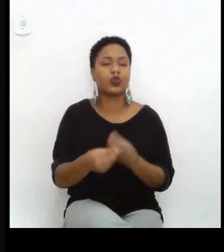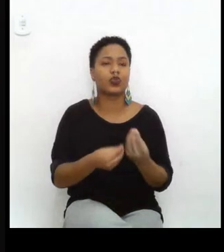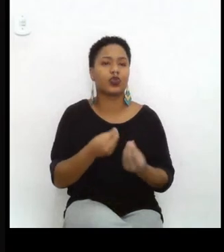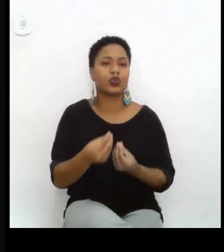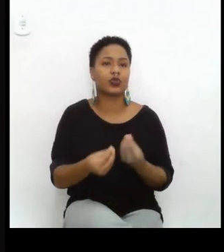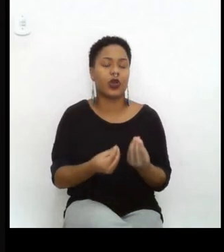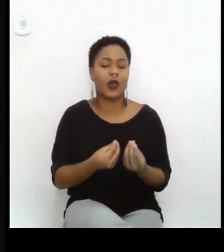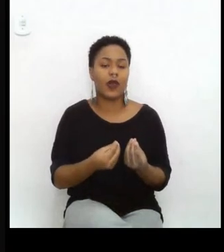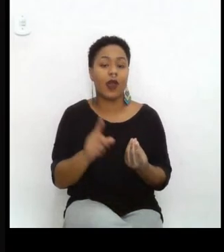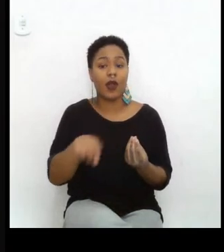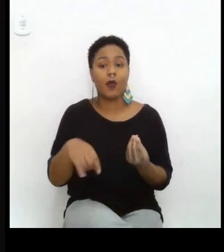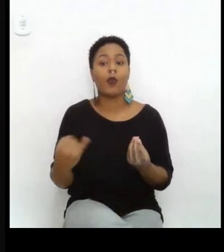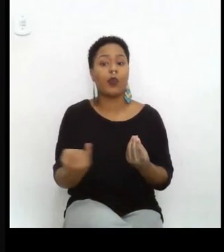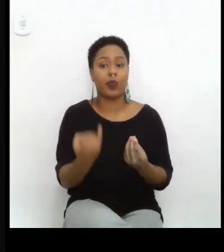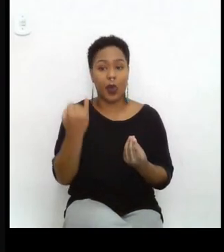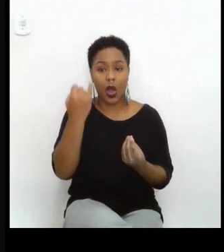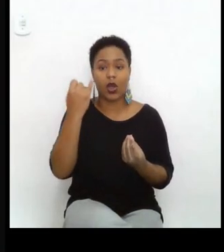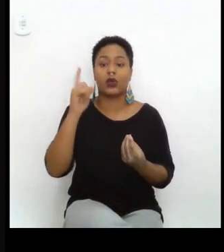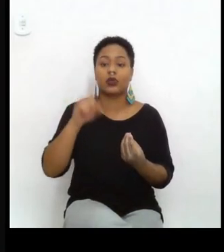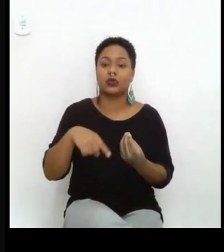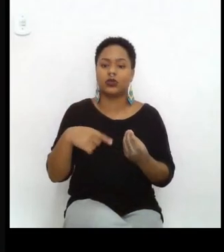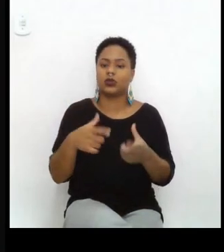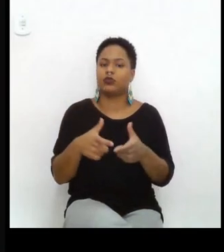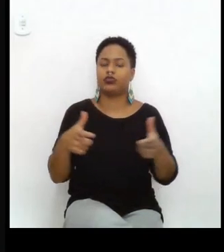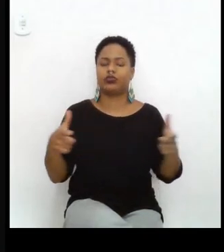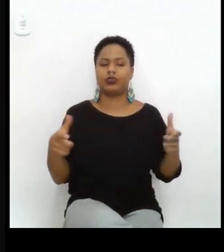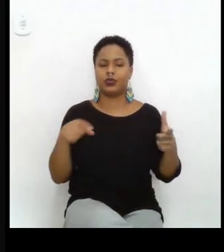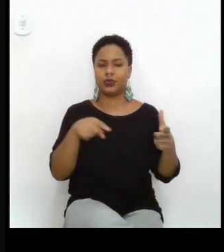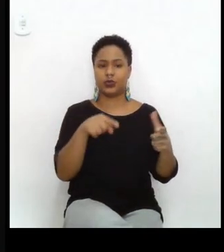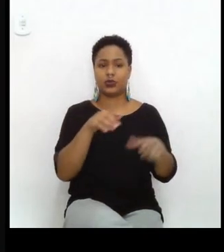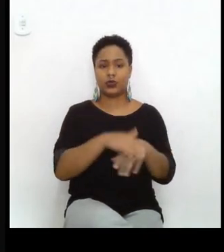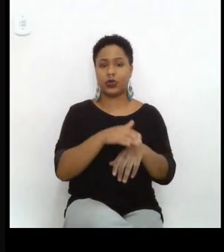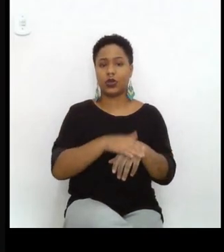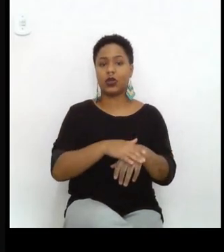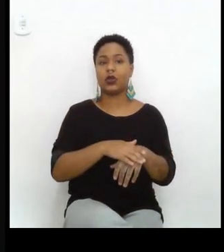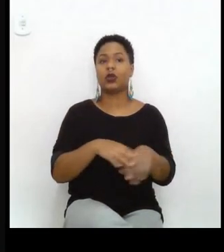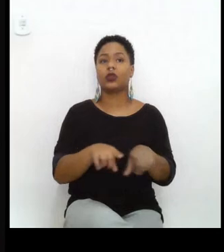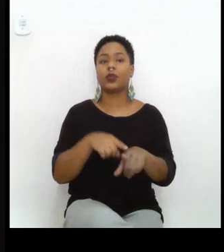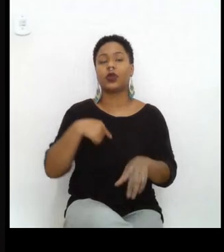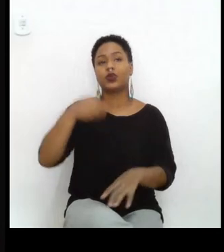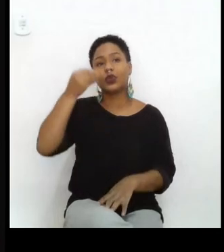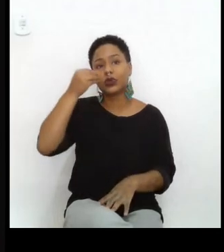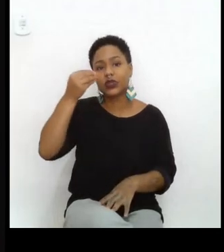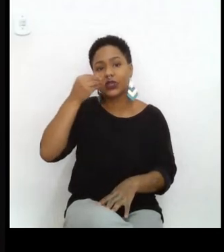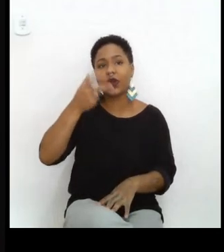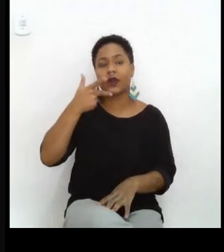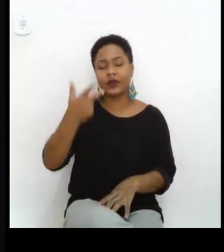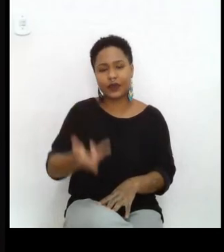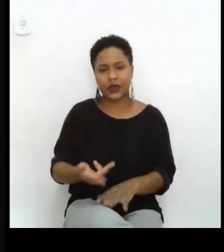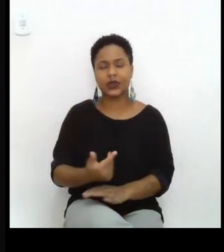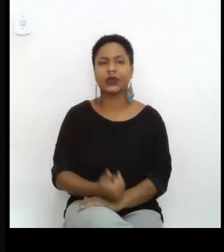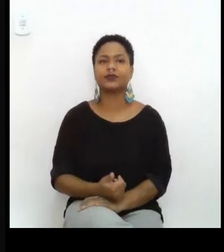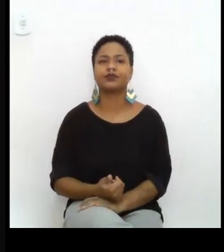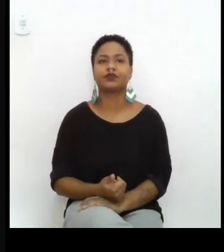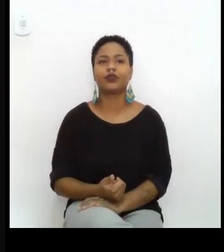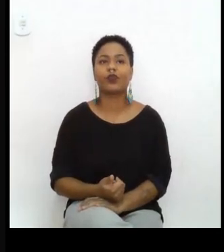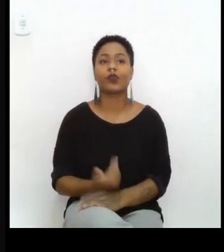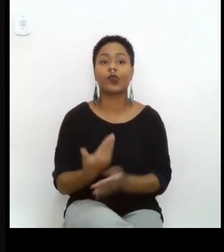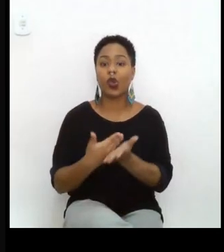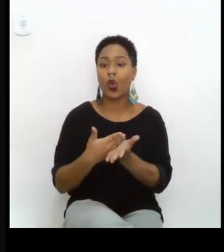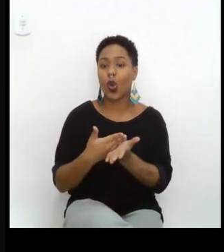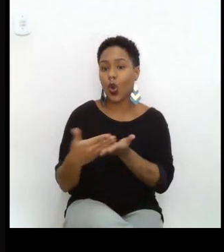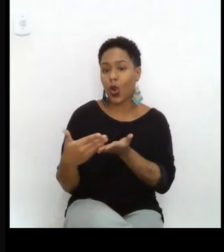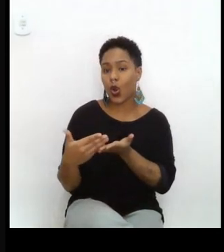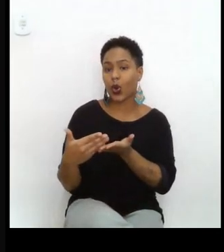é muito importantes para pressa dimensão do que eu tô tentando falar começa com